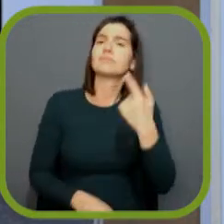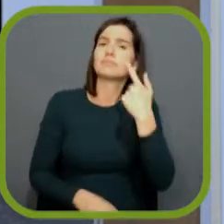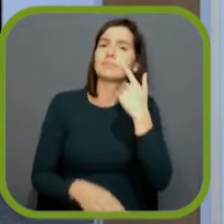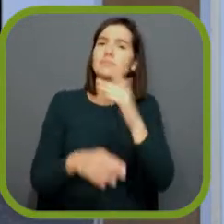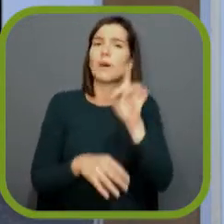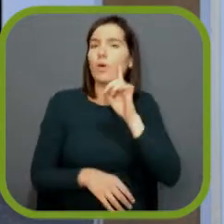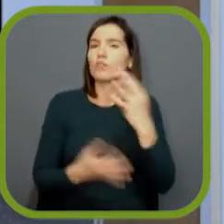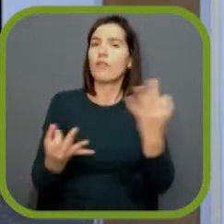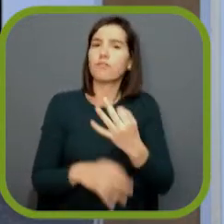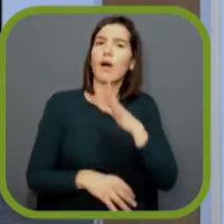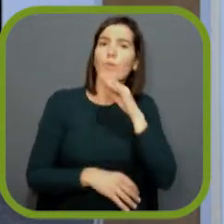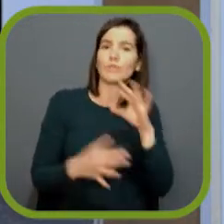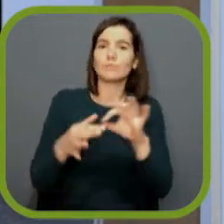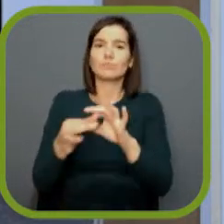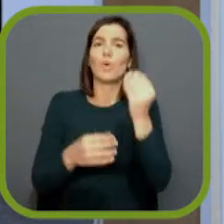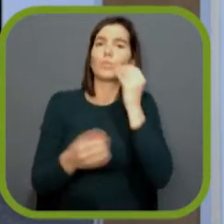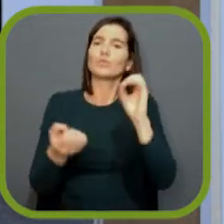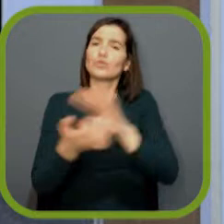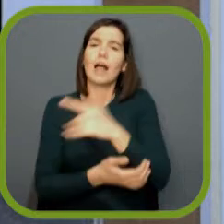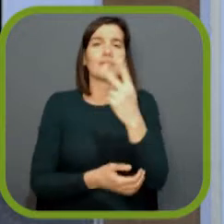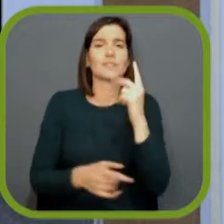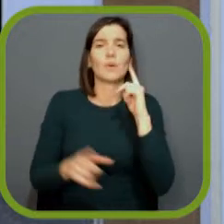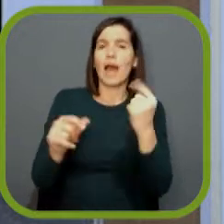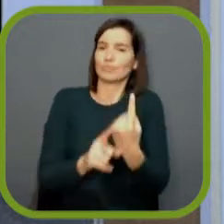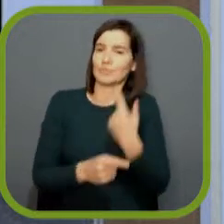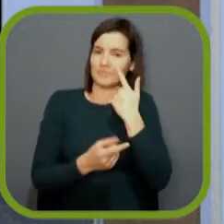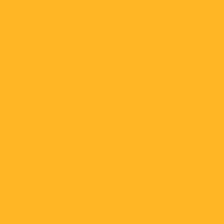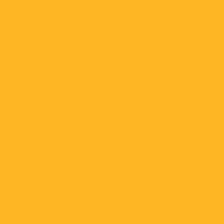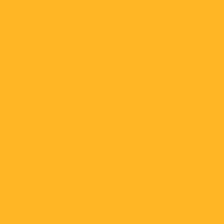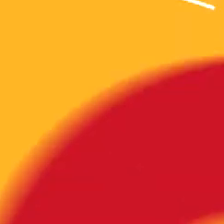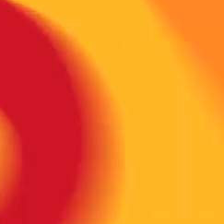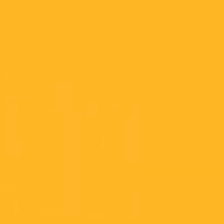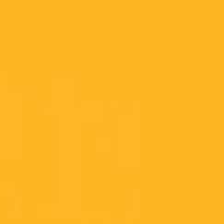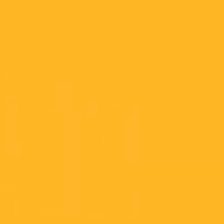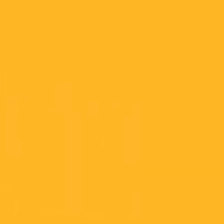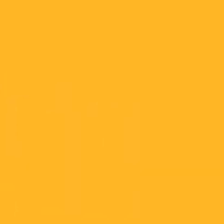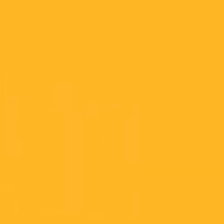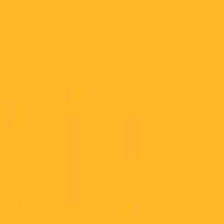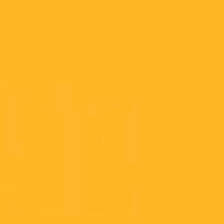mostramos a importância da relação destas forças de segurança com os mídia. Ora vê!